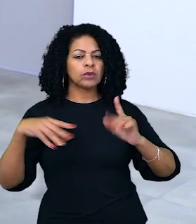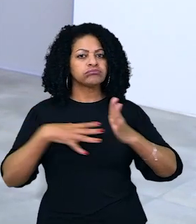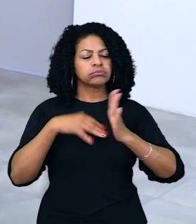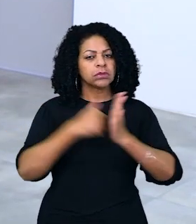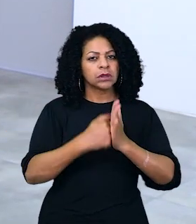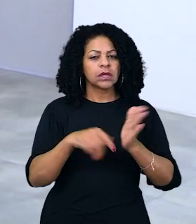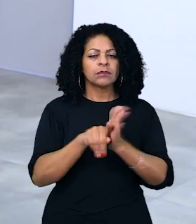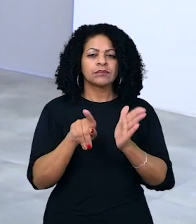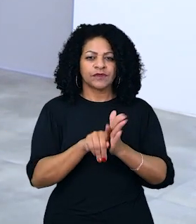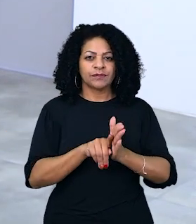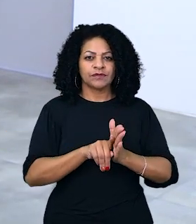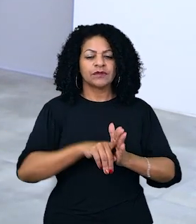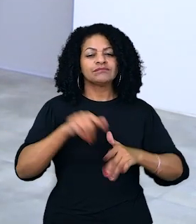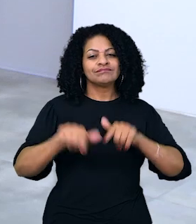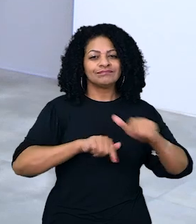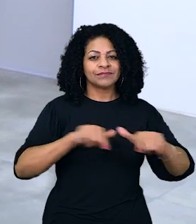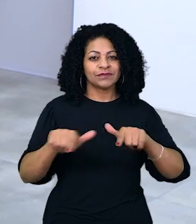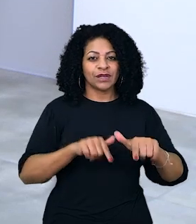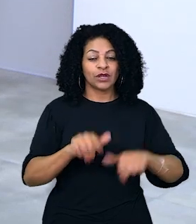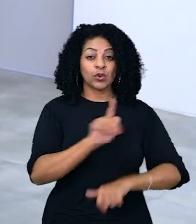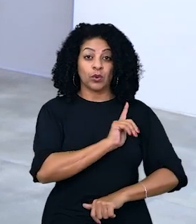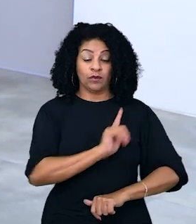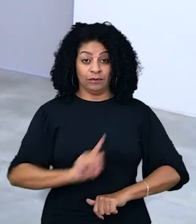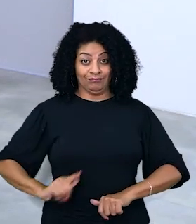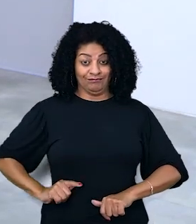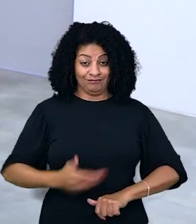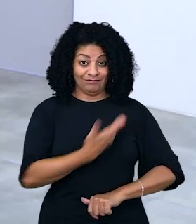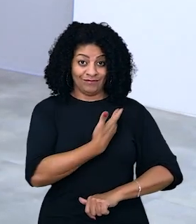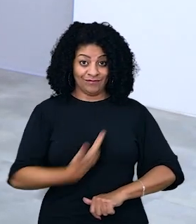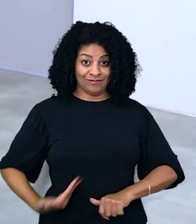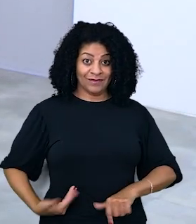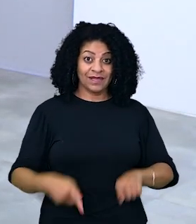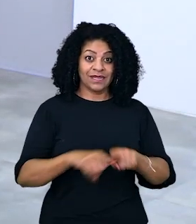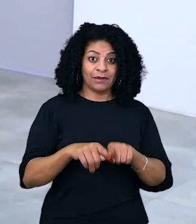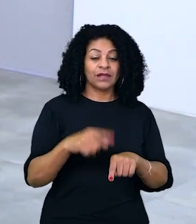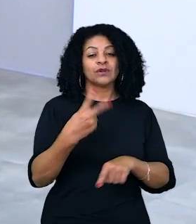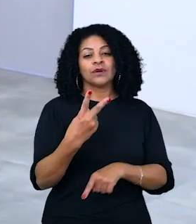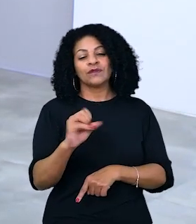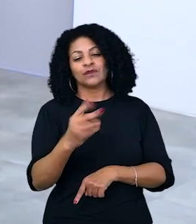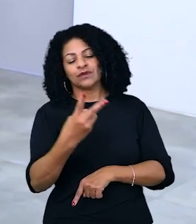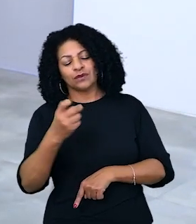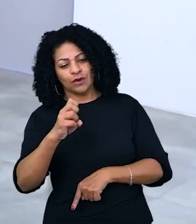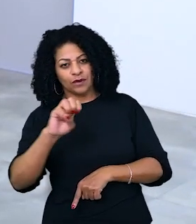de Trabalho do Governo Federal. Ao todo, foram